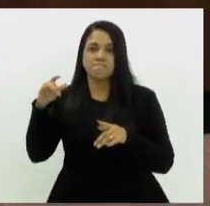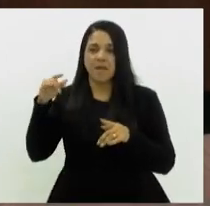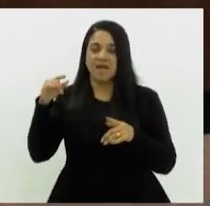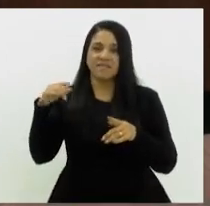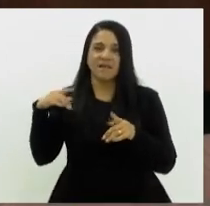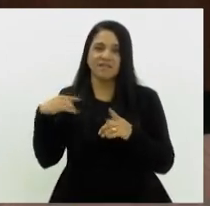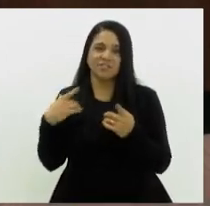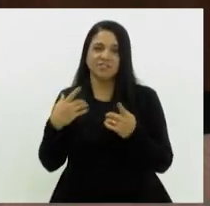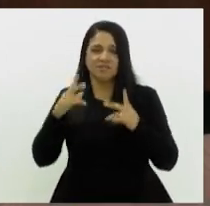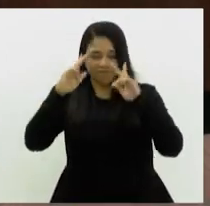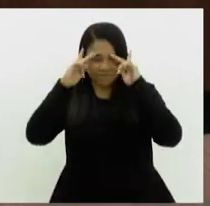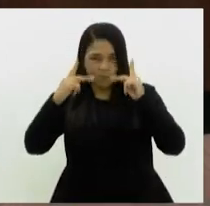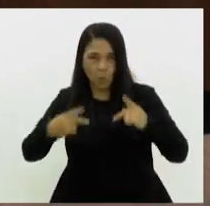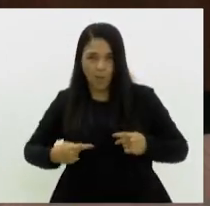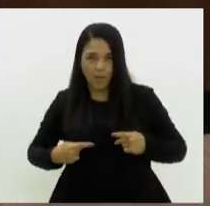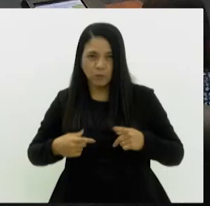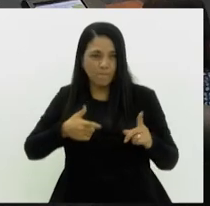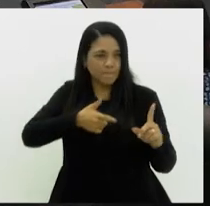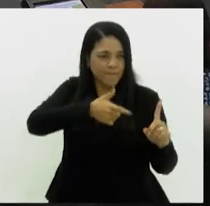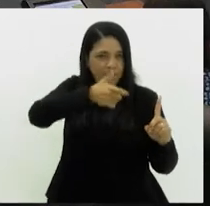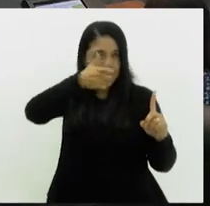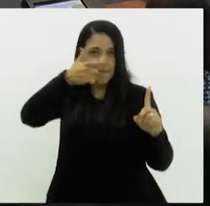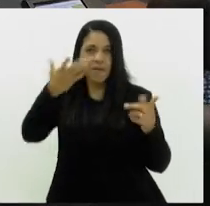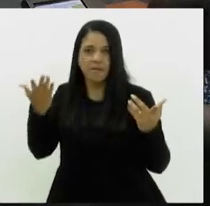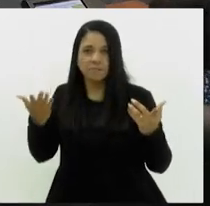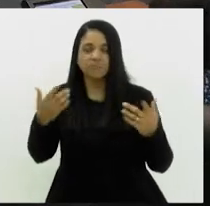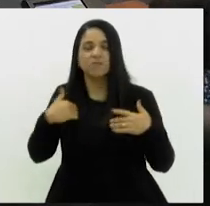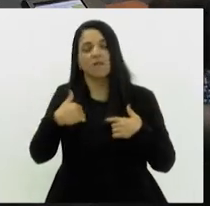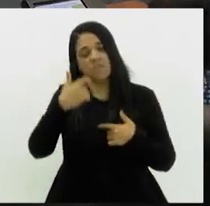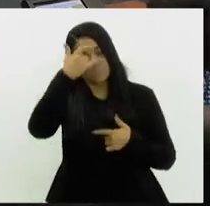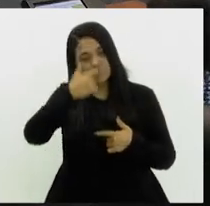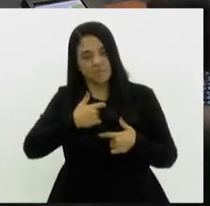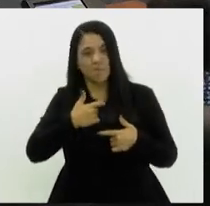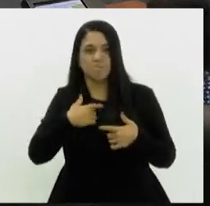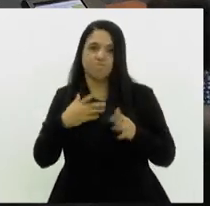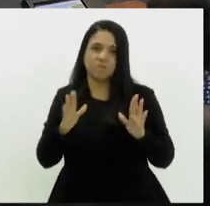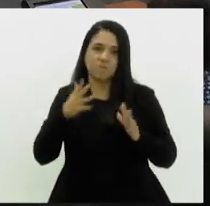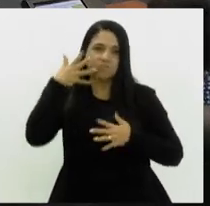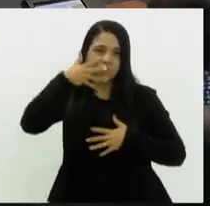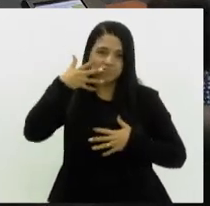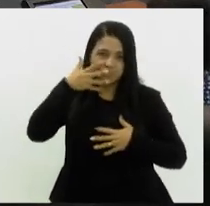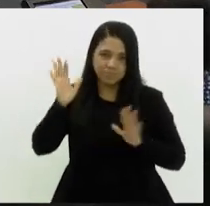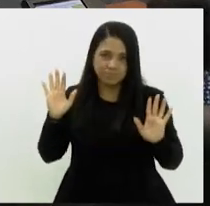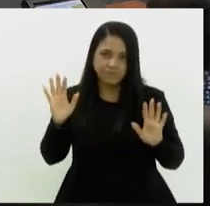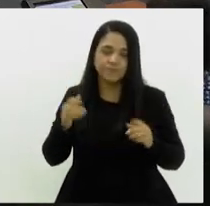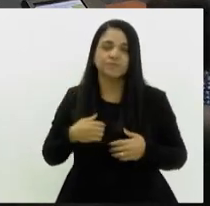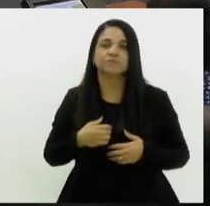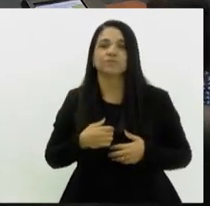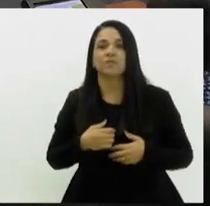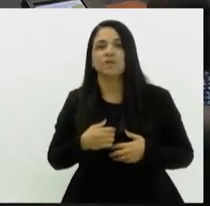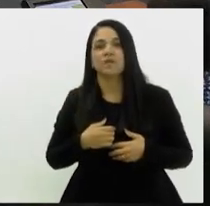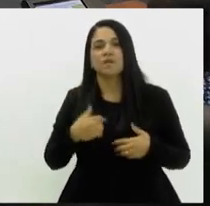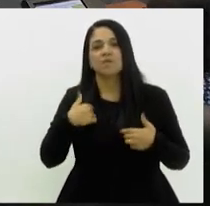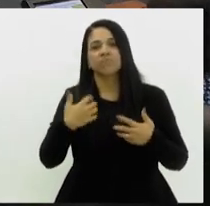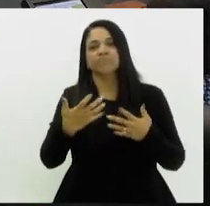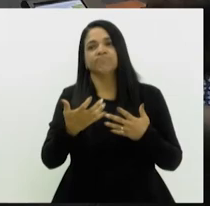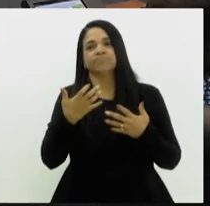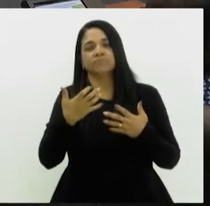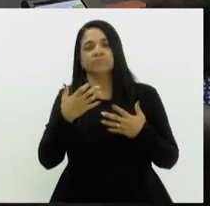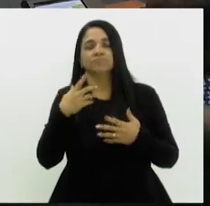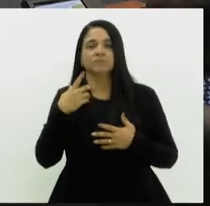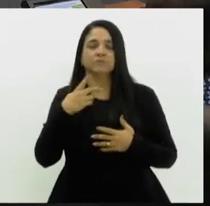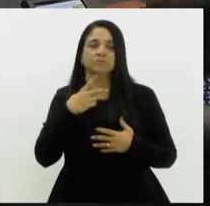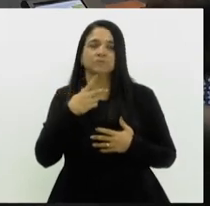a minha posição. Obrigado. Senhor presidente, declarar abstenção do pessoal nesse